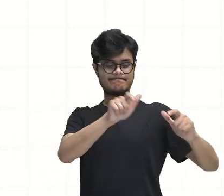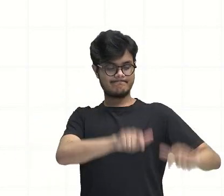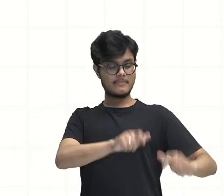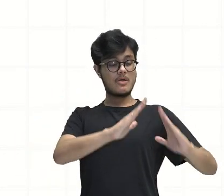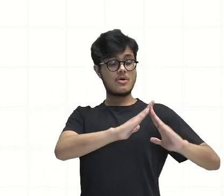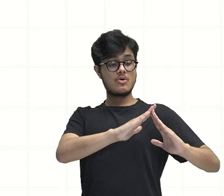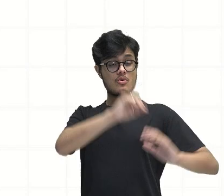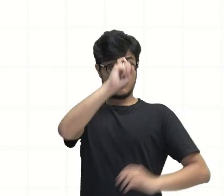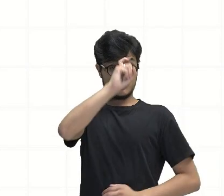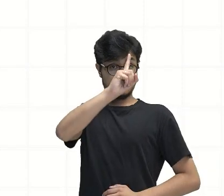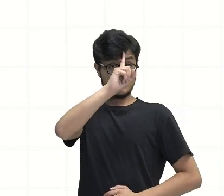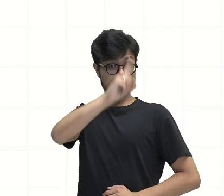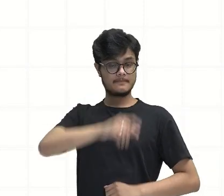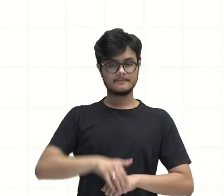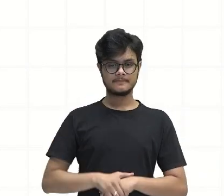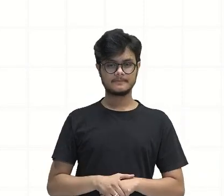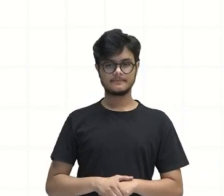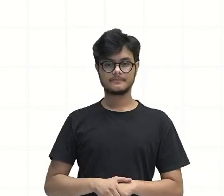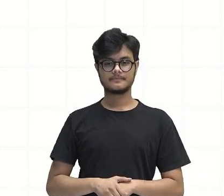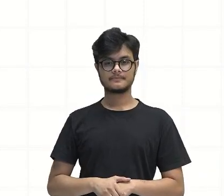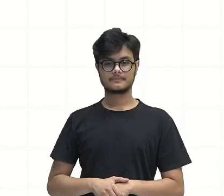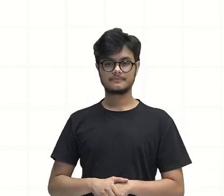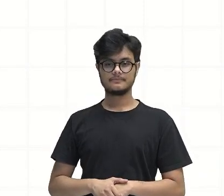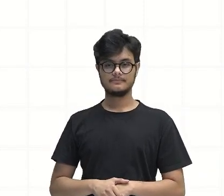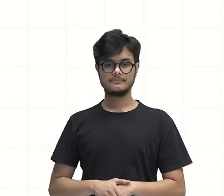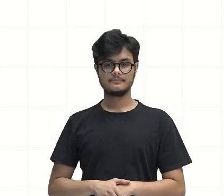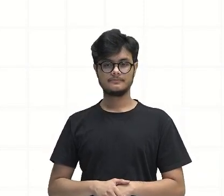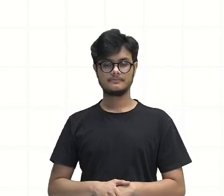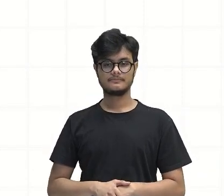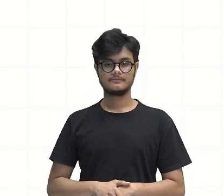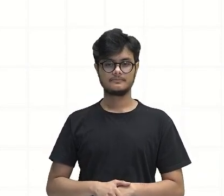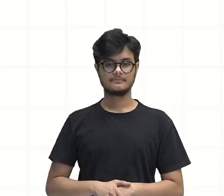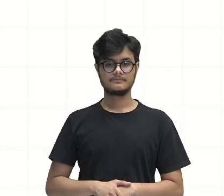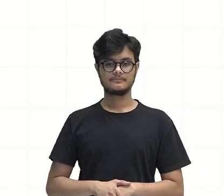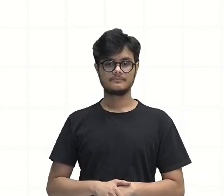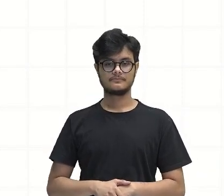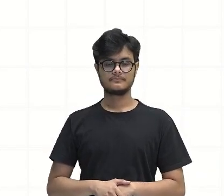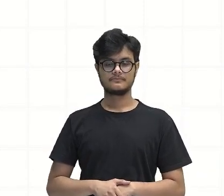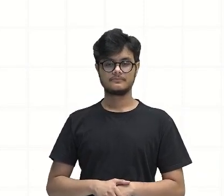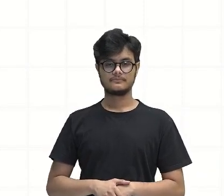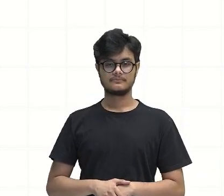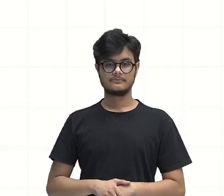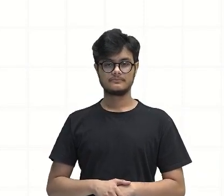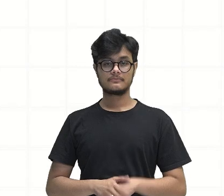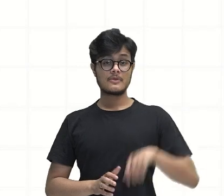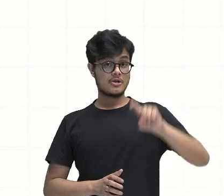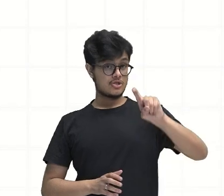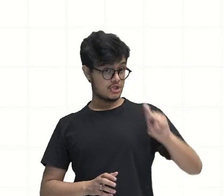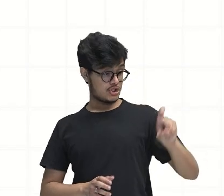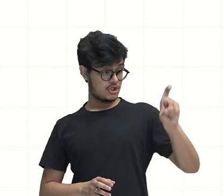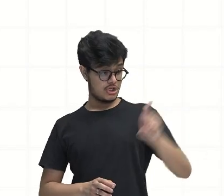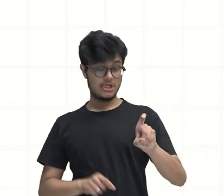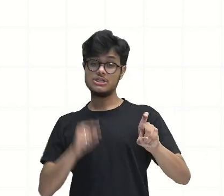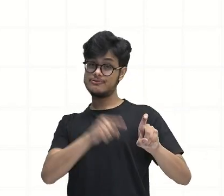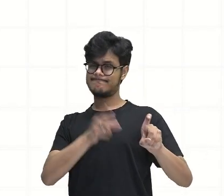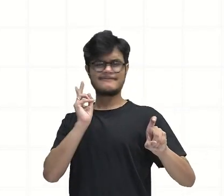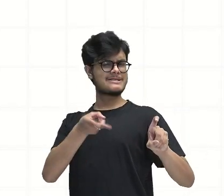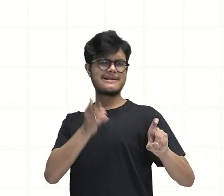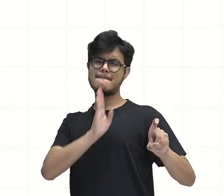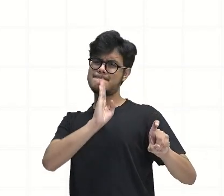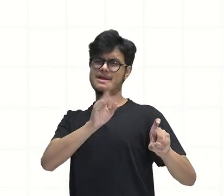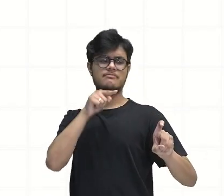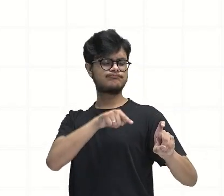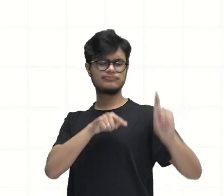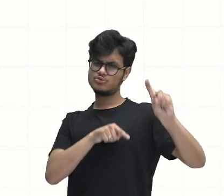Então, a coordenada do hospital vai ser aqui, primeiro, sempre o x, tá